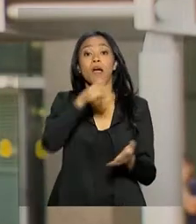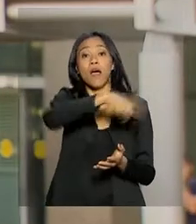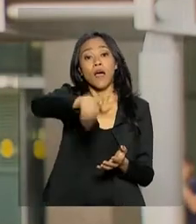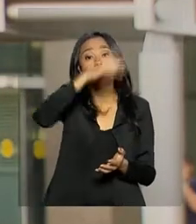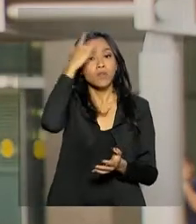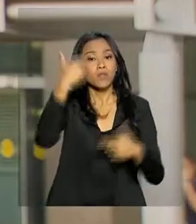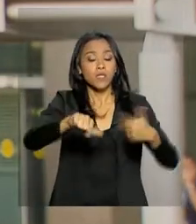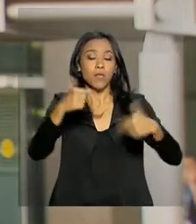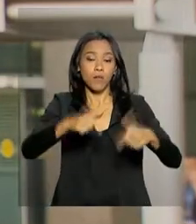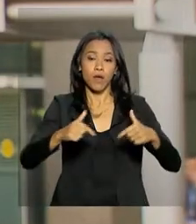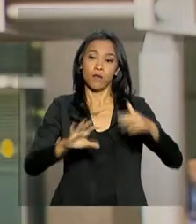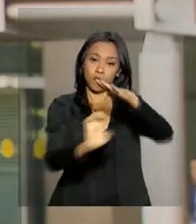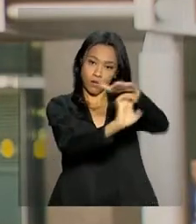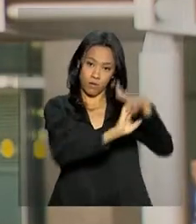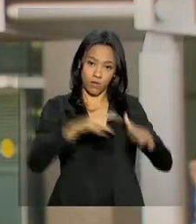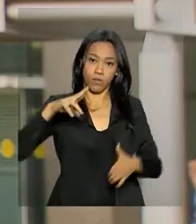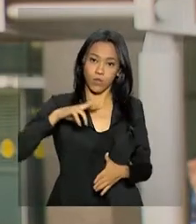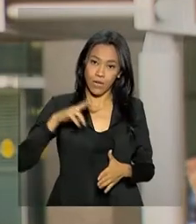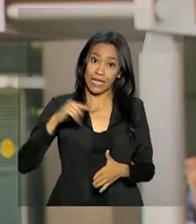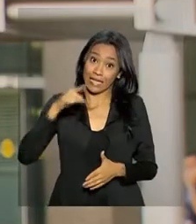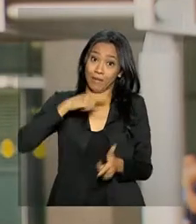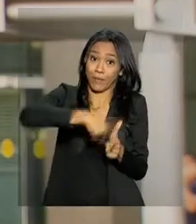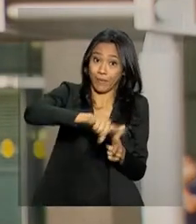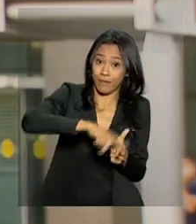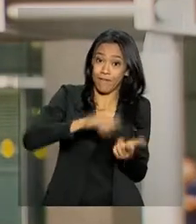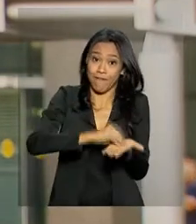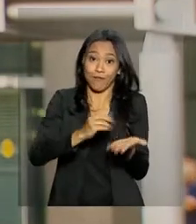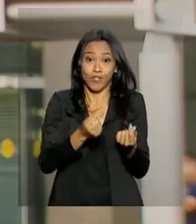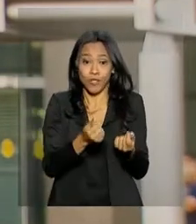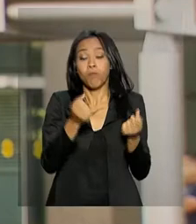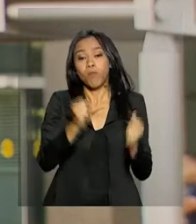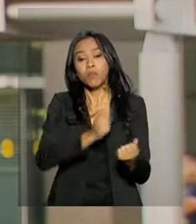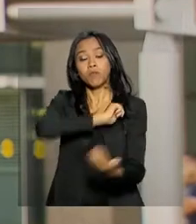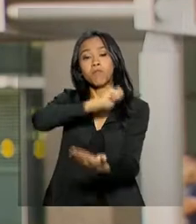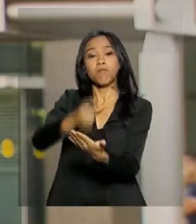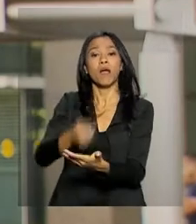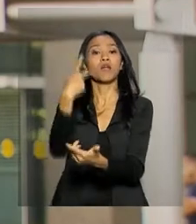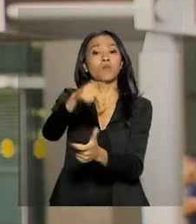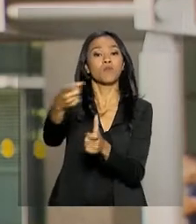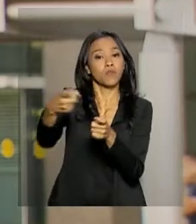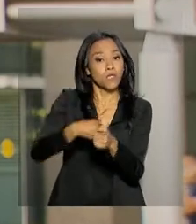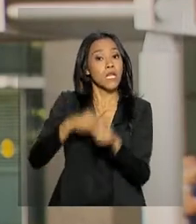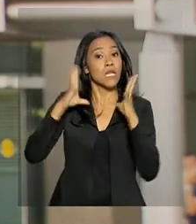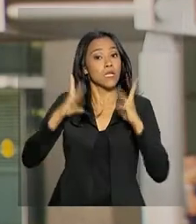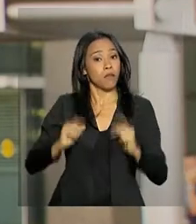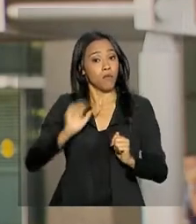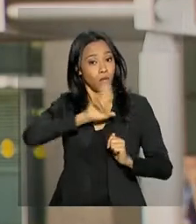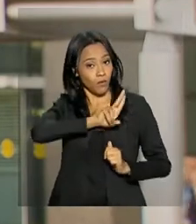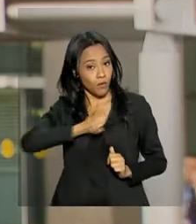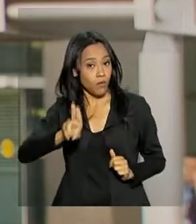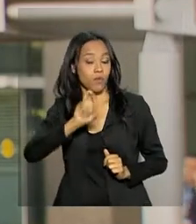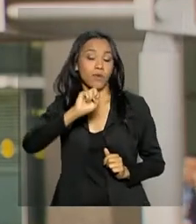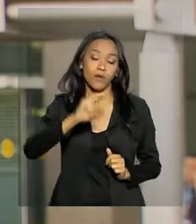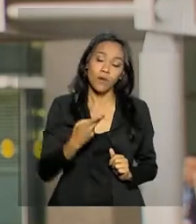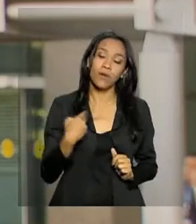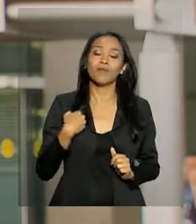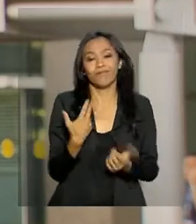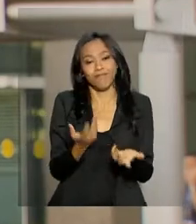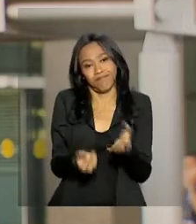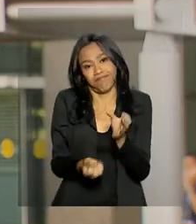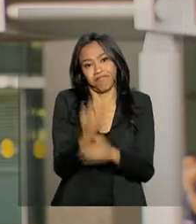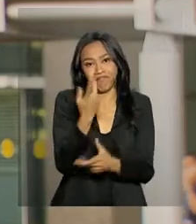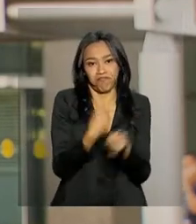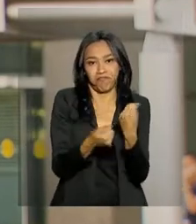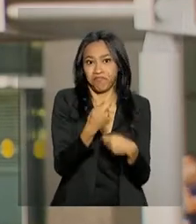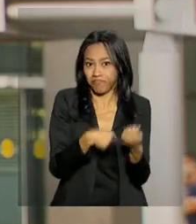privada em dificuldades financeiras possam quitar dívidas limpar o nome ou fazer pequenos investimentos